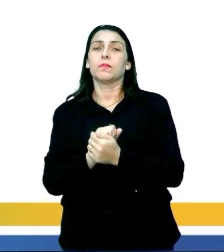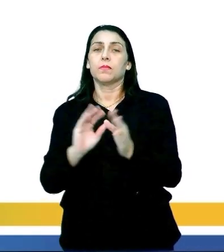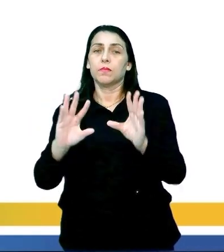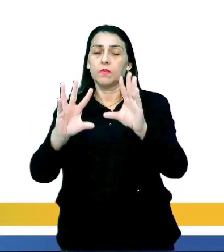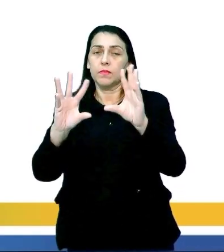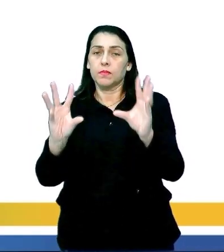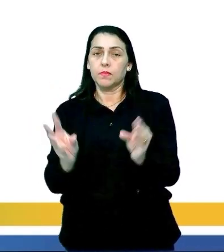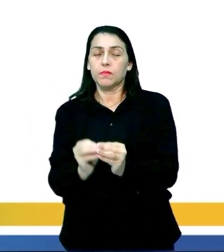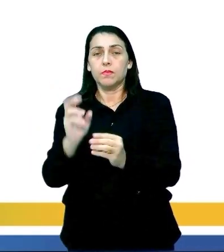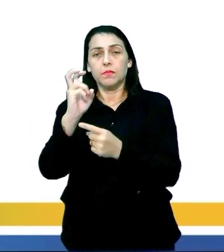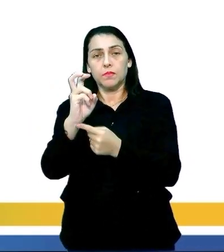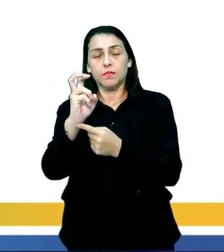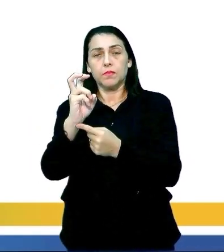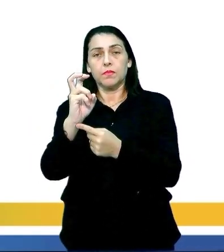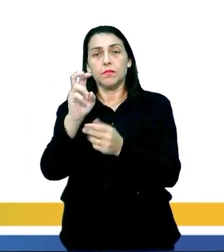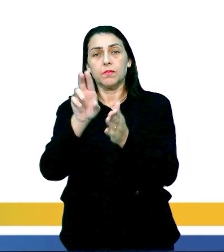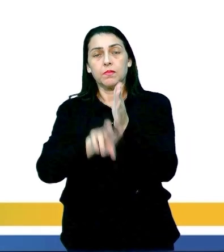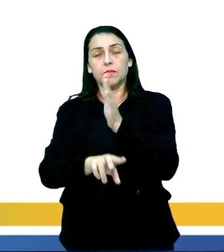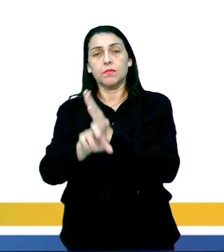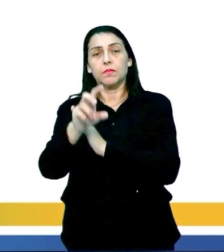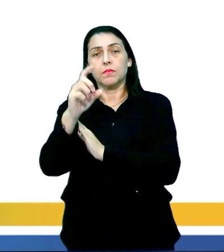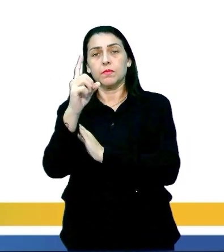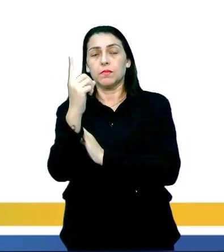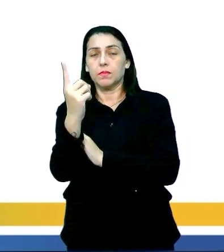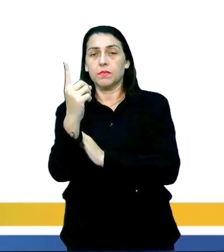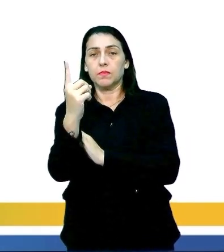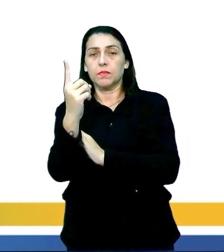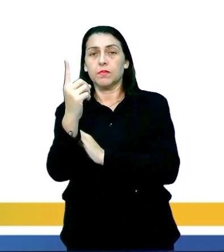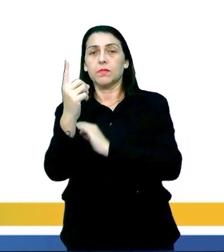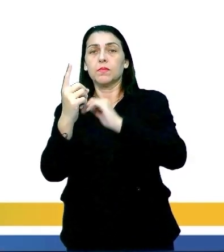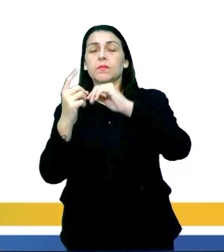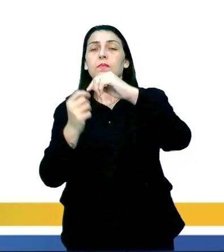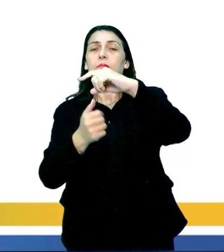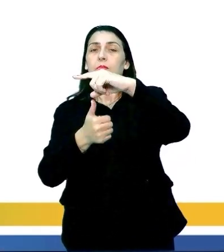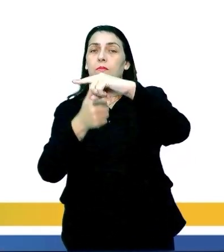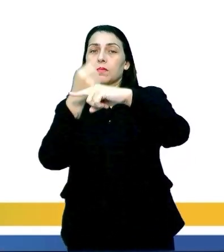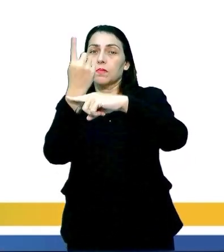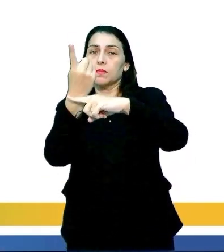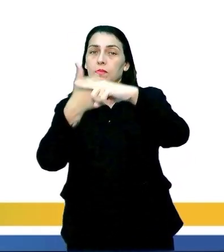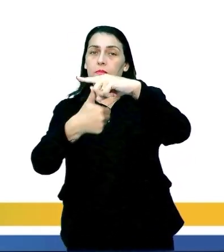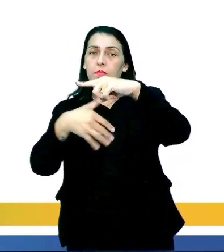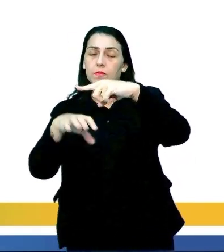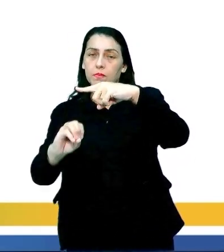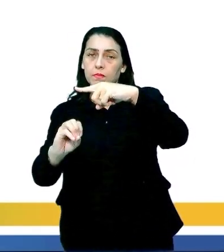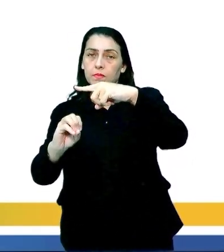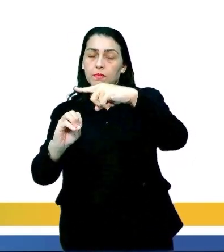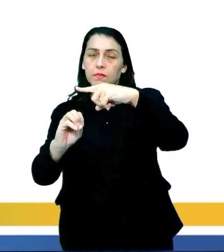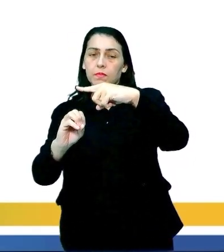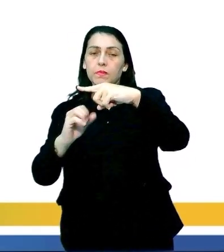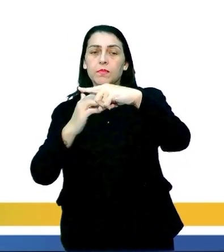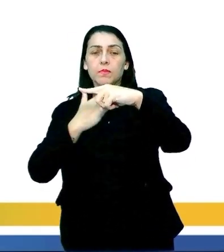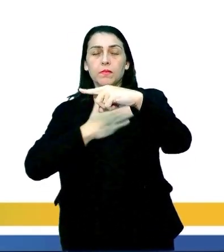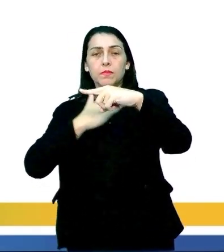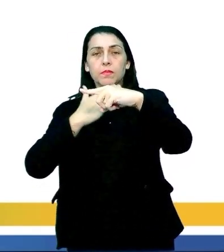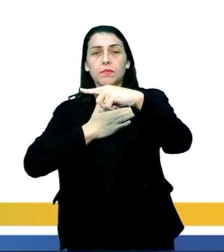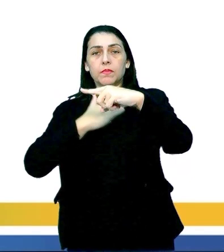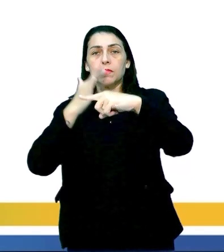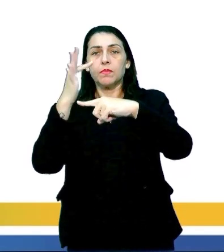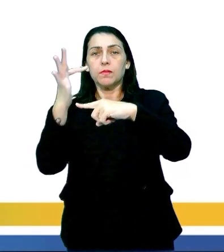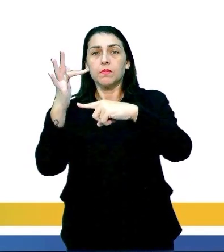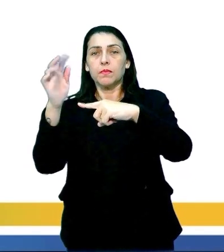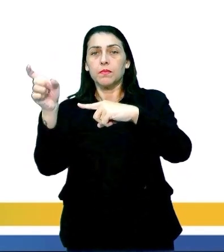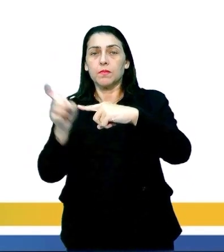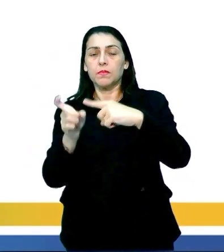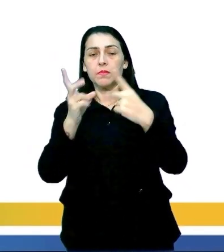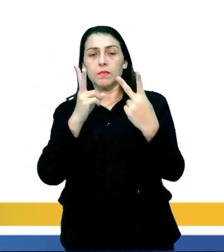Simplificando os 2 por 5 vai ficar menos 1 sobre 10. Então aí meu f de x é